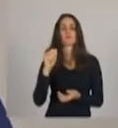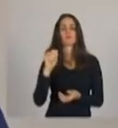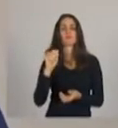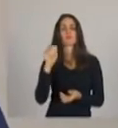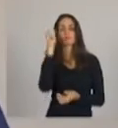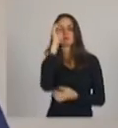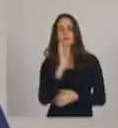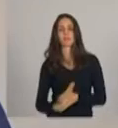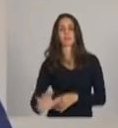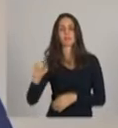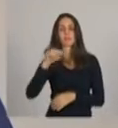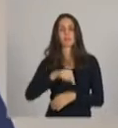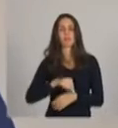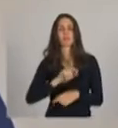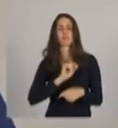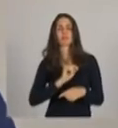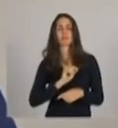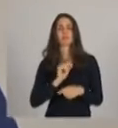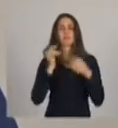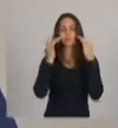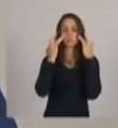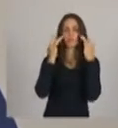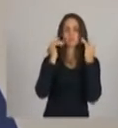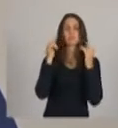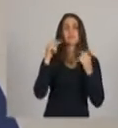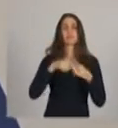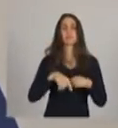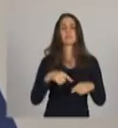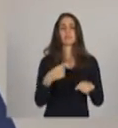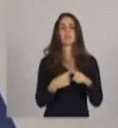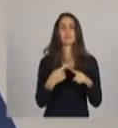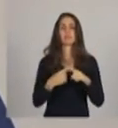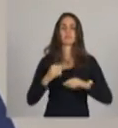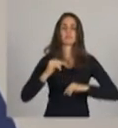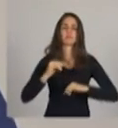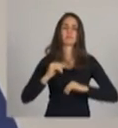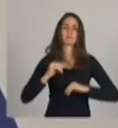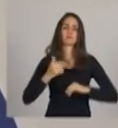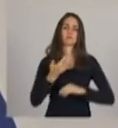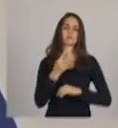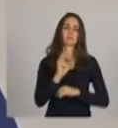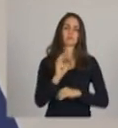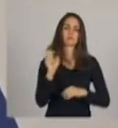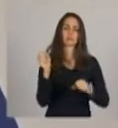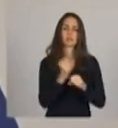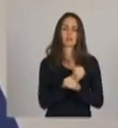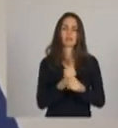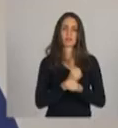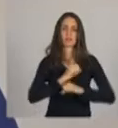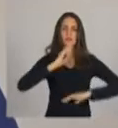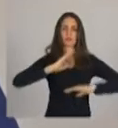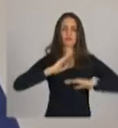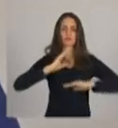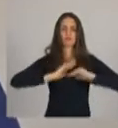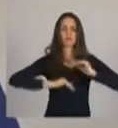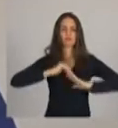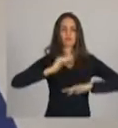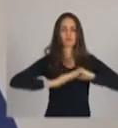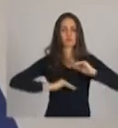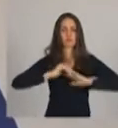aqui no Brasil e 30 anos de profissionalização da arte acadêmica da